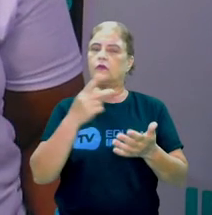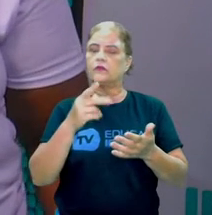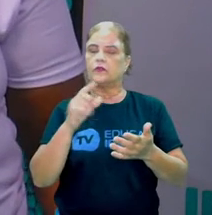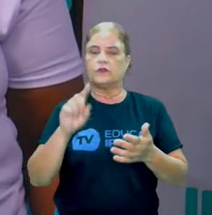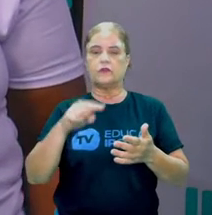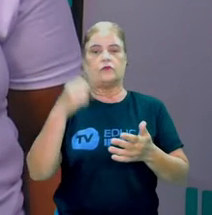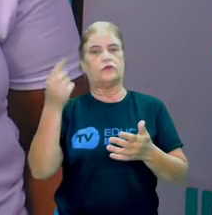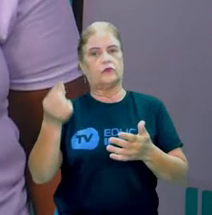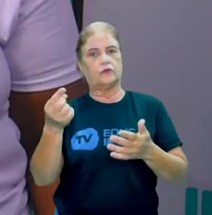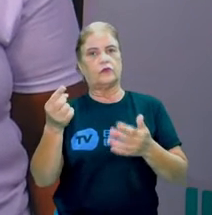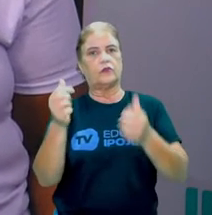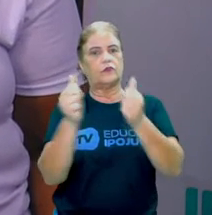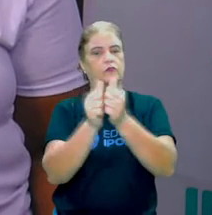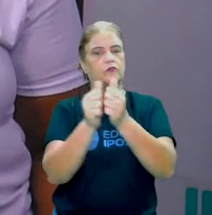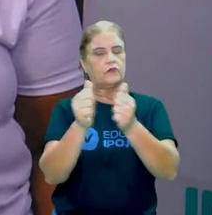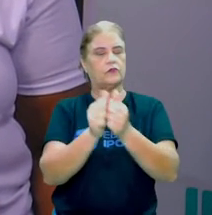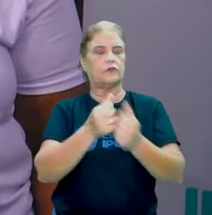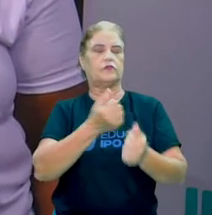hoje